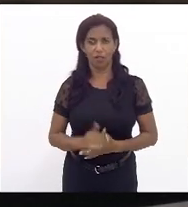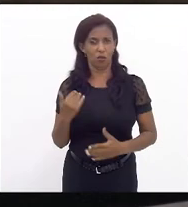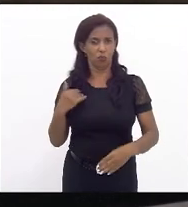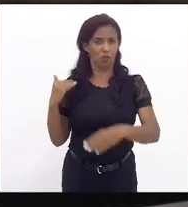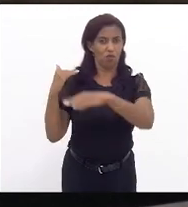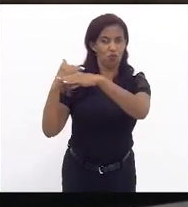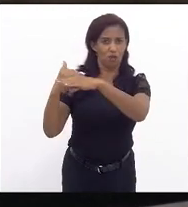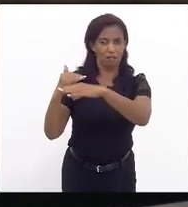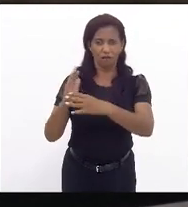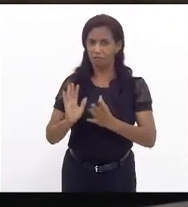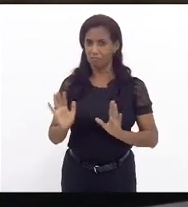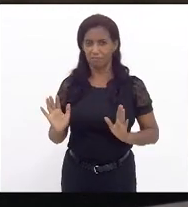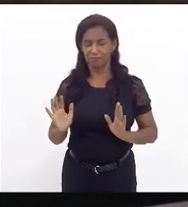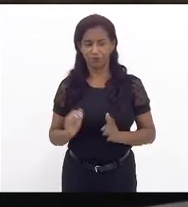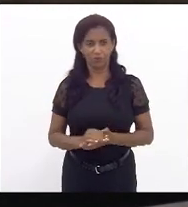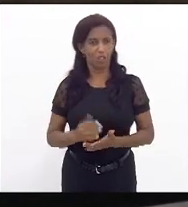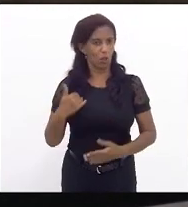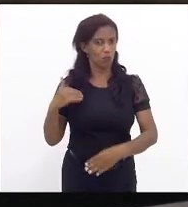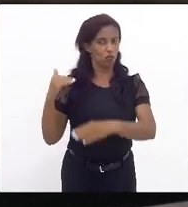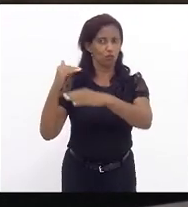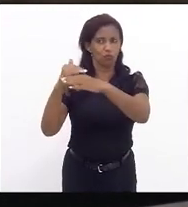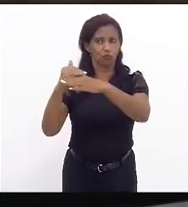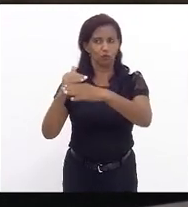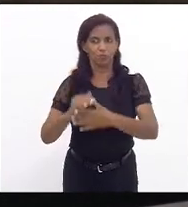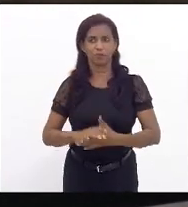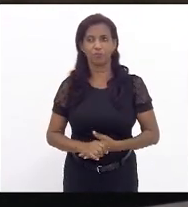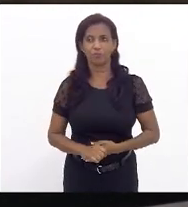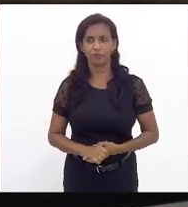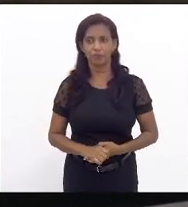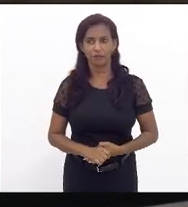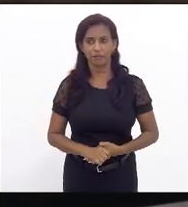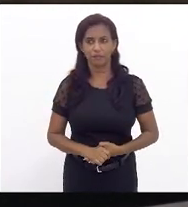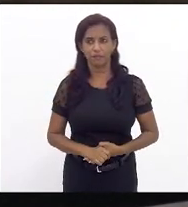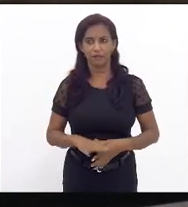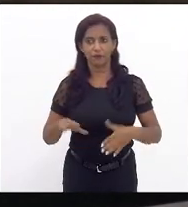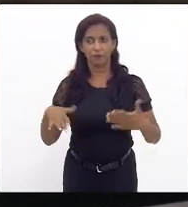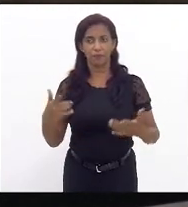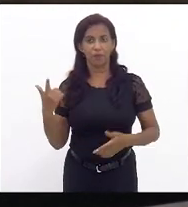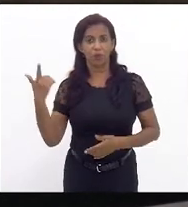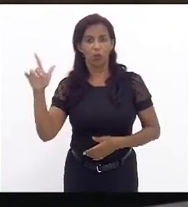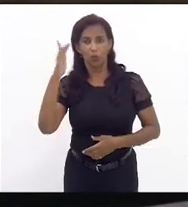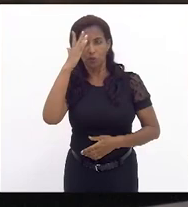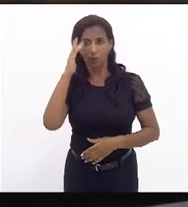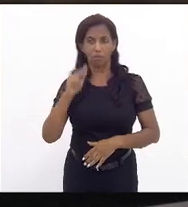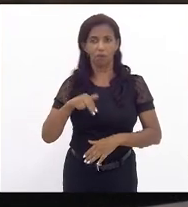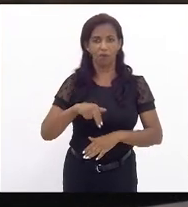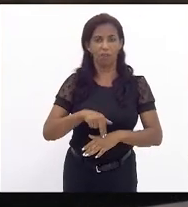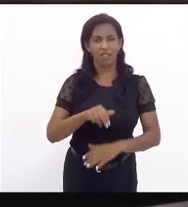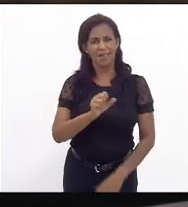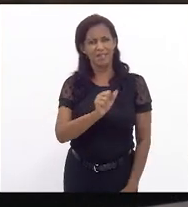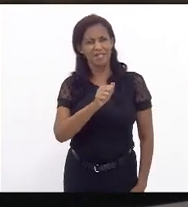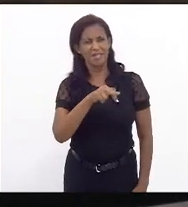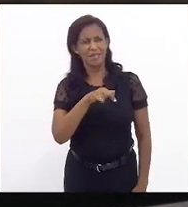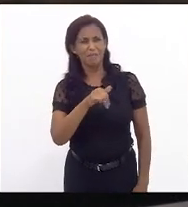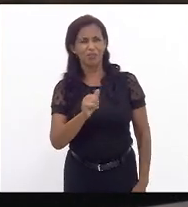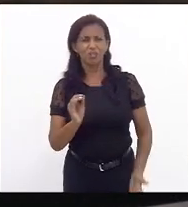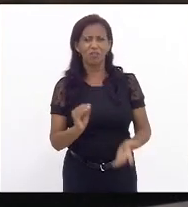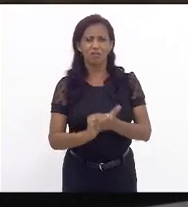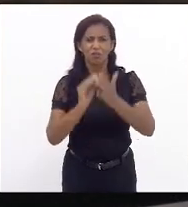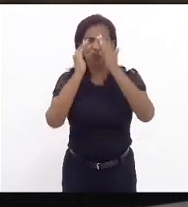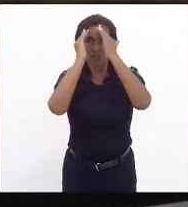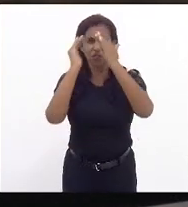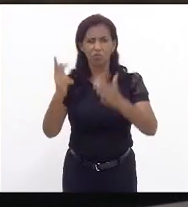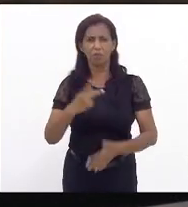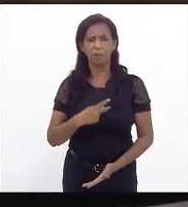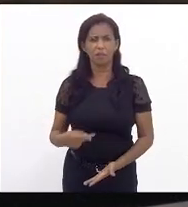igualar. Eu não vou me igualar. Aí vem um outro aqui dizer que a sabatina é isso, sabatina. Isso é um desrespeito, o presidente